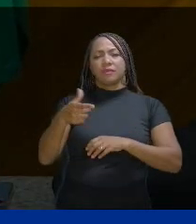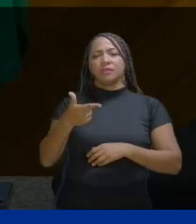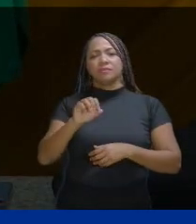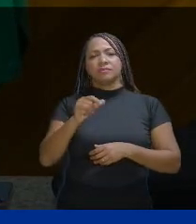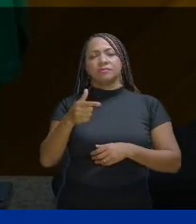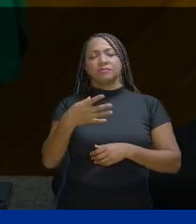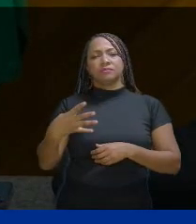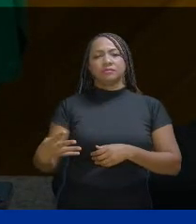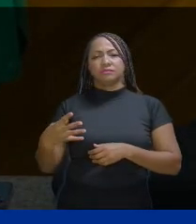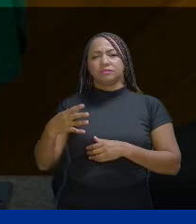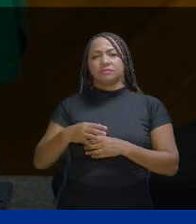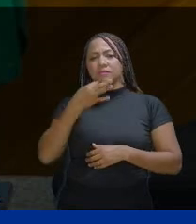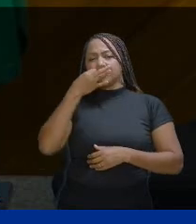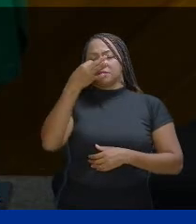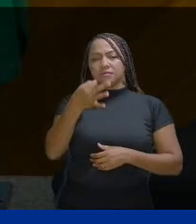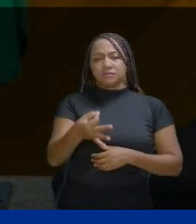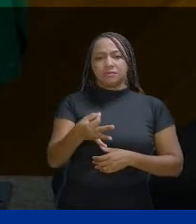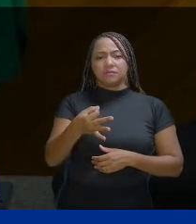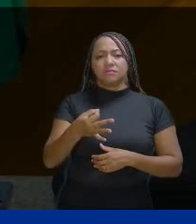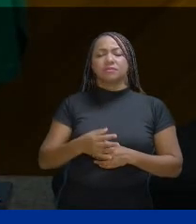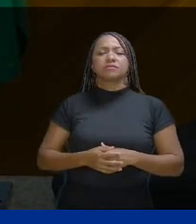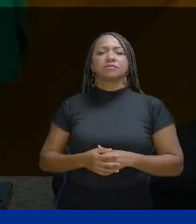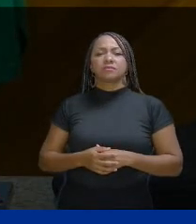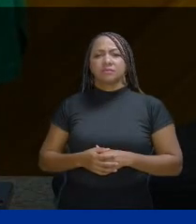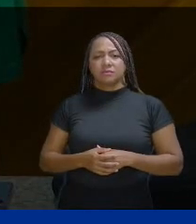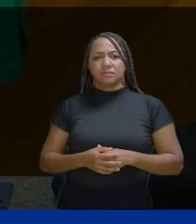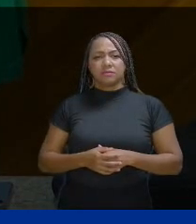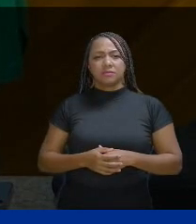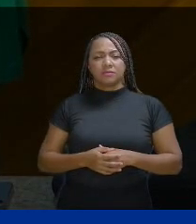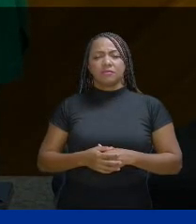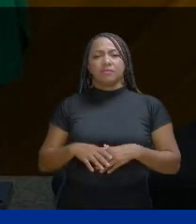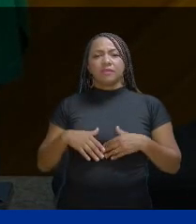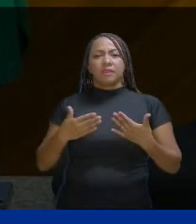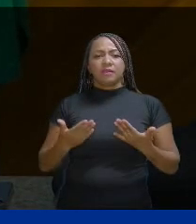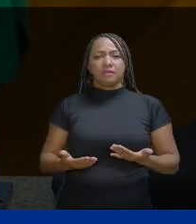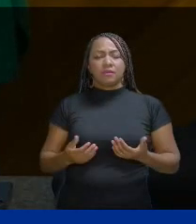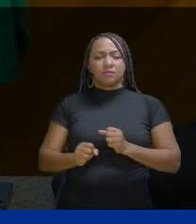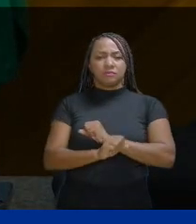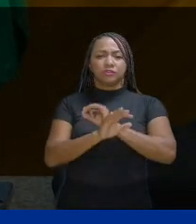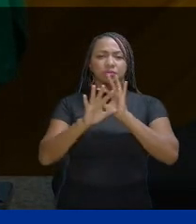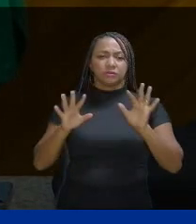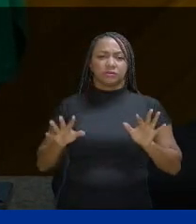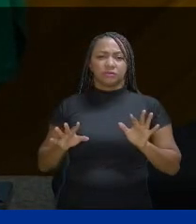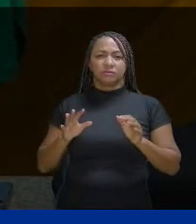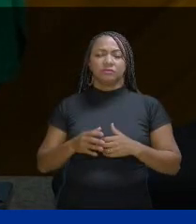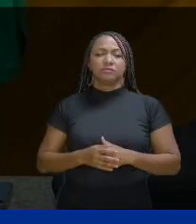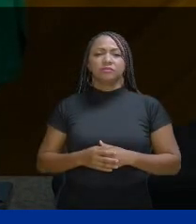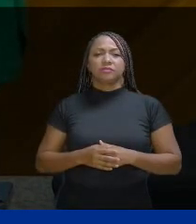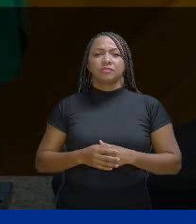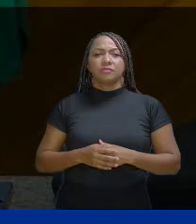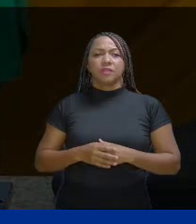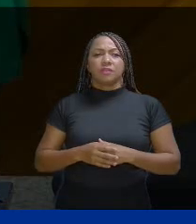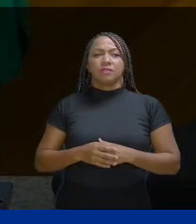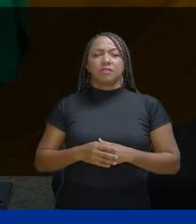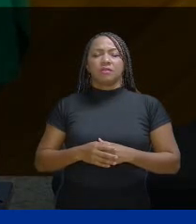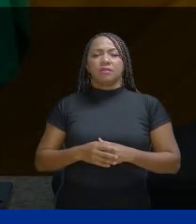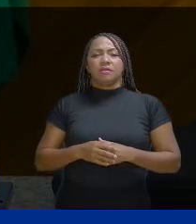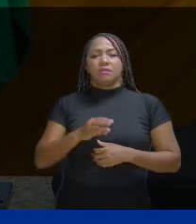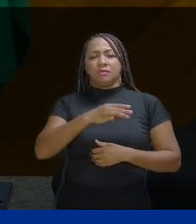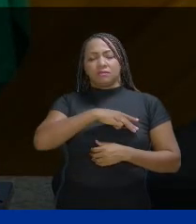encontra citado no parecer. Desse modo, cabe esclarecer que, então, no entendimento ministerial,